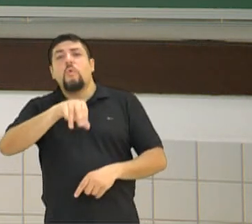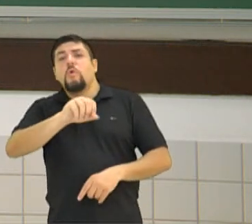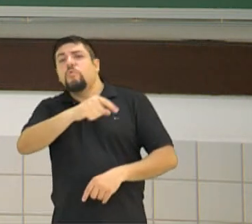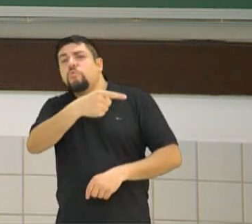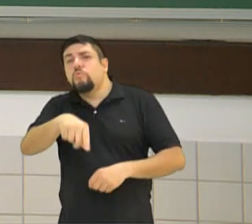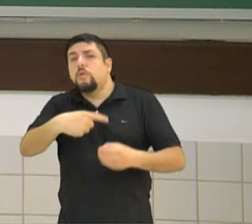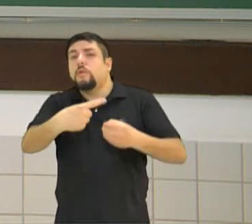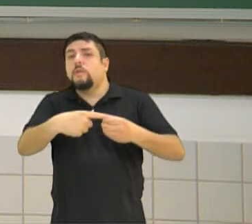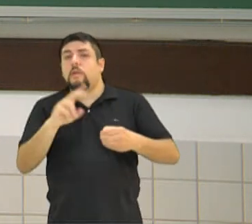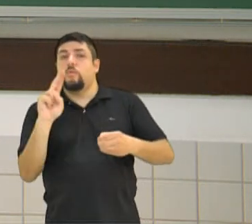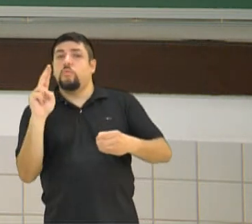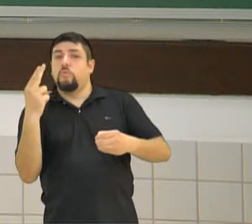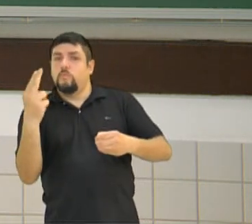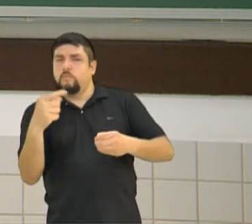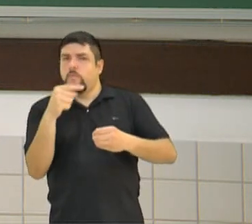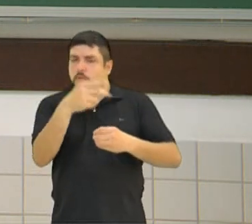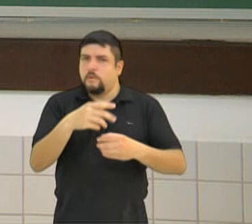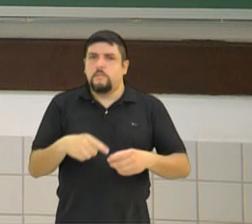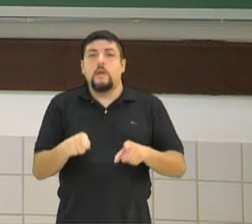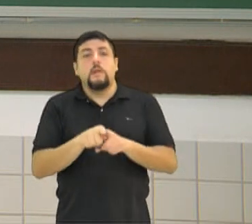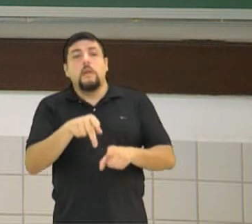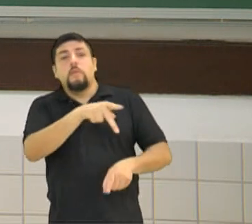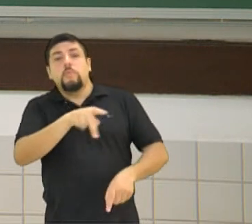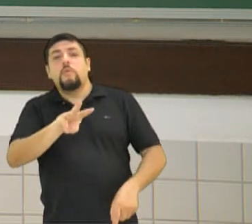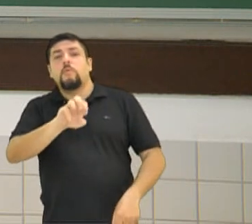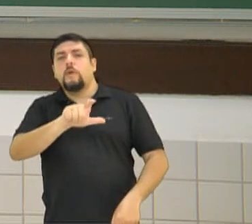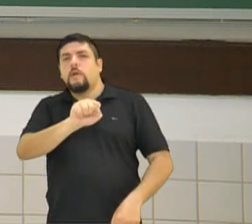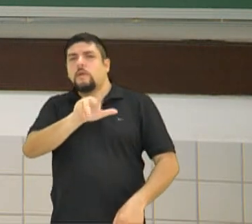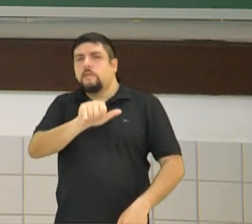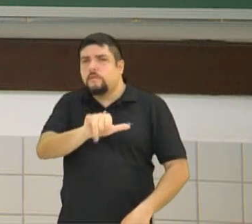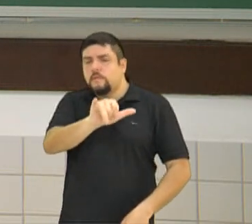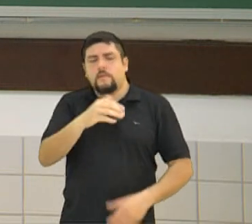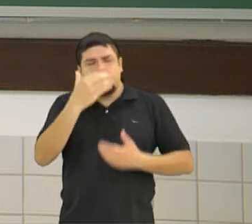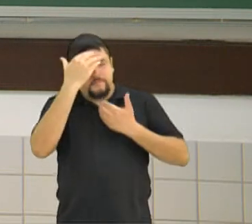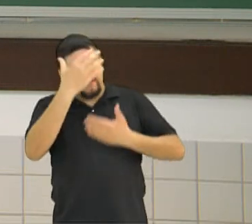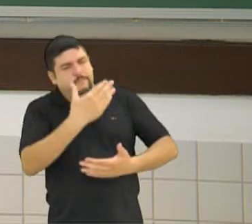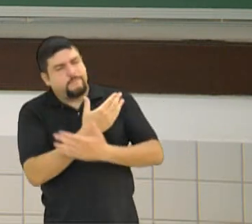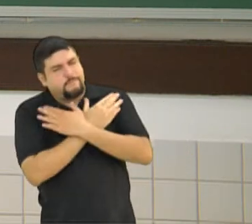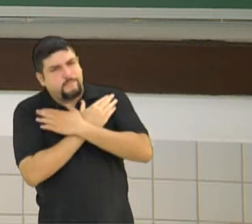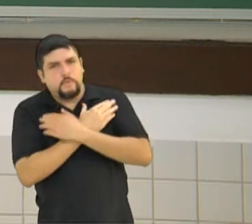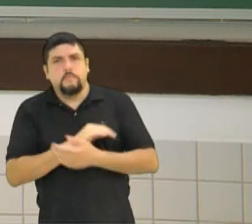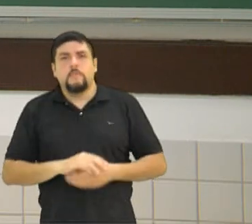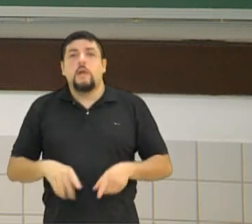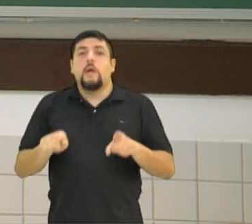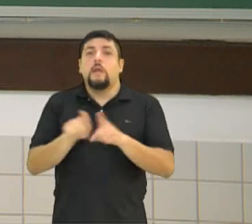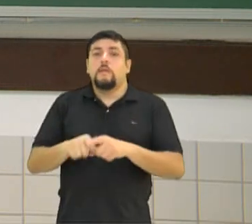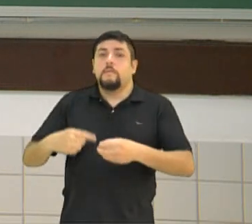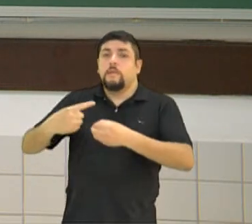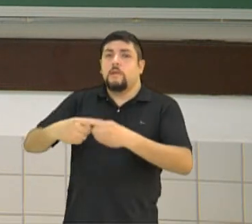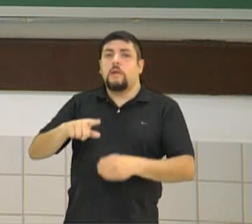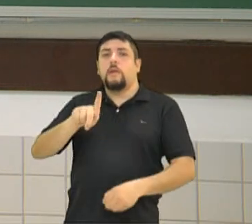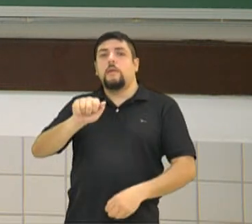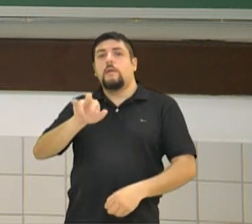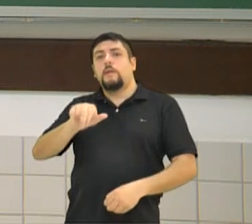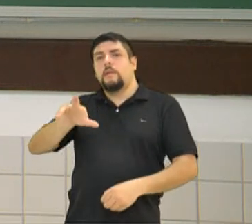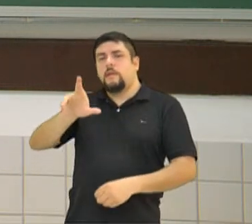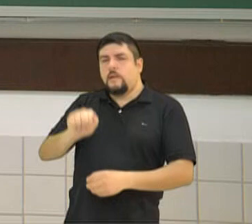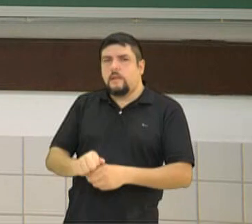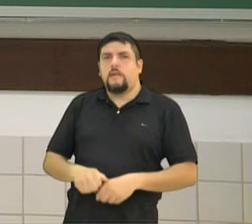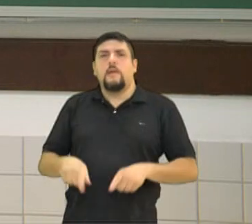professor Wesley também, de Umuarama, professor Wesley de Química, aquele abraço, viu, garoto? Guaíra, o Thiago mandou